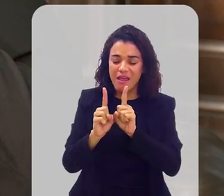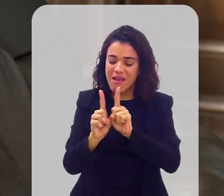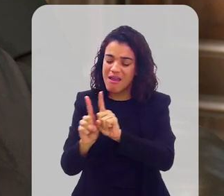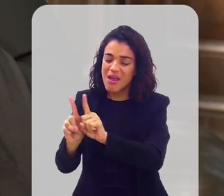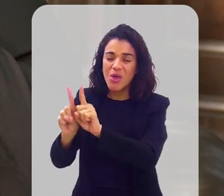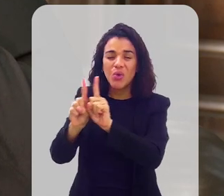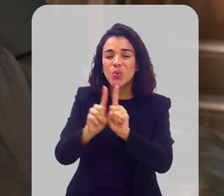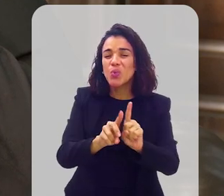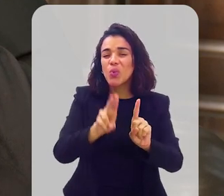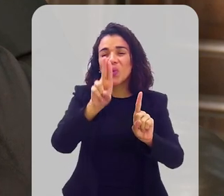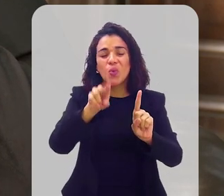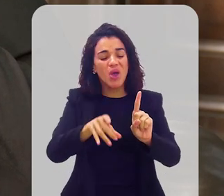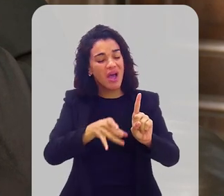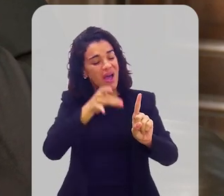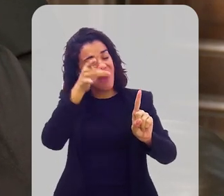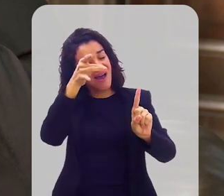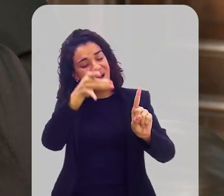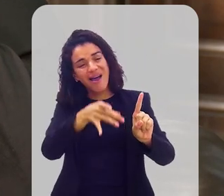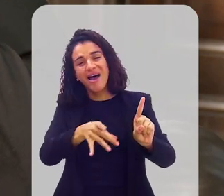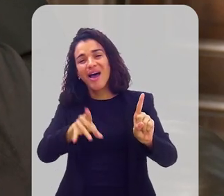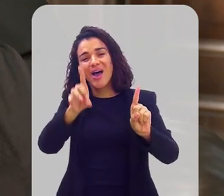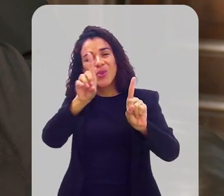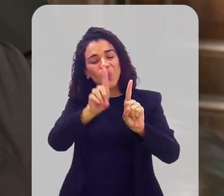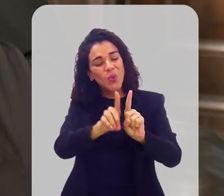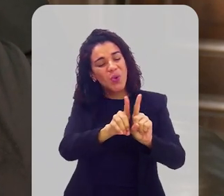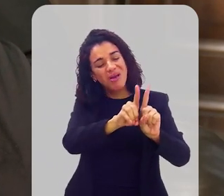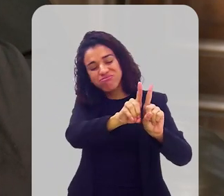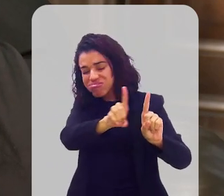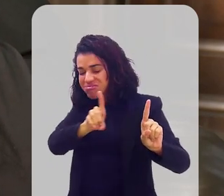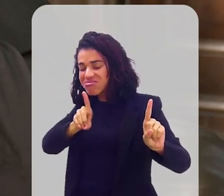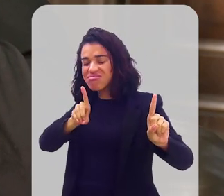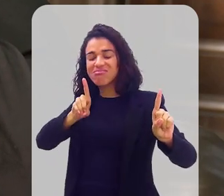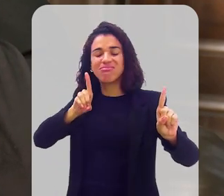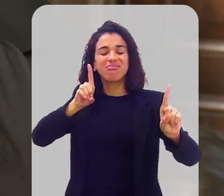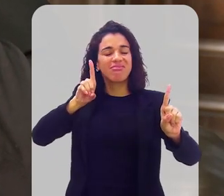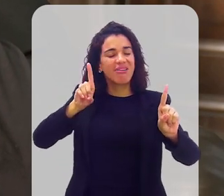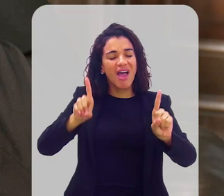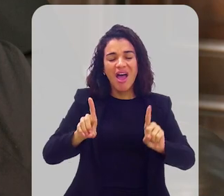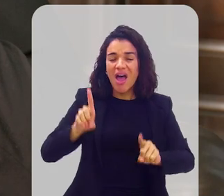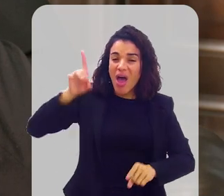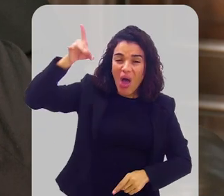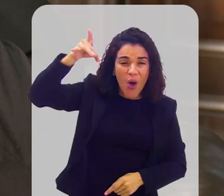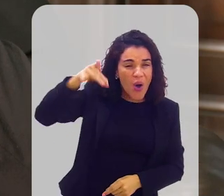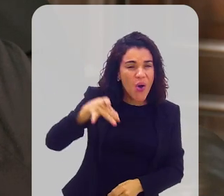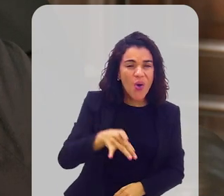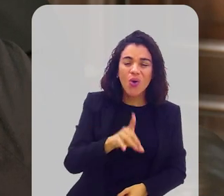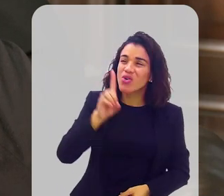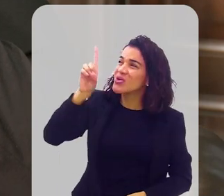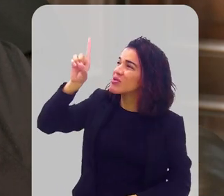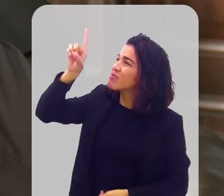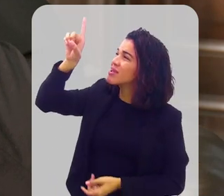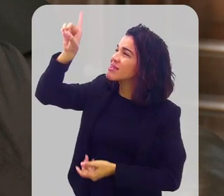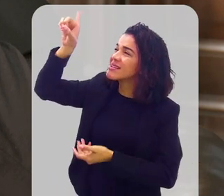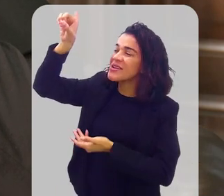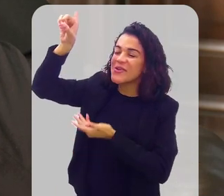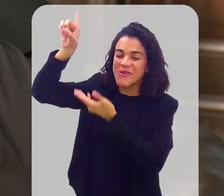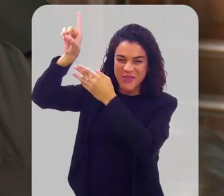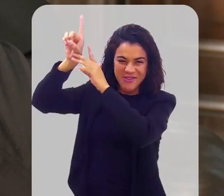te deixou, não te deixará. A última palavra é Deus quem